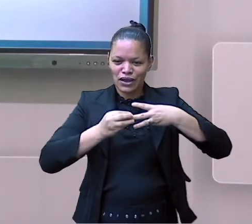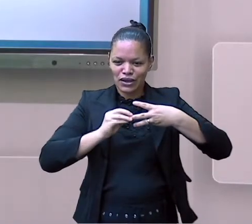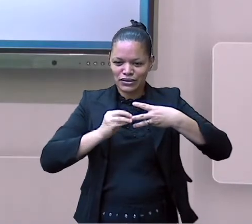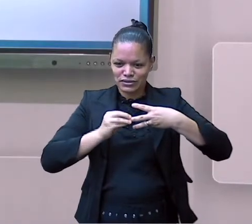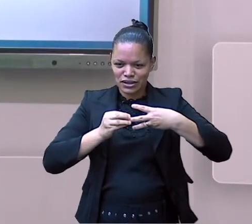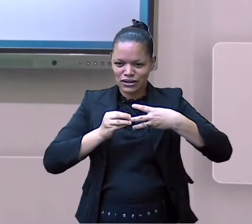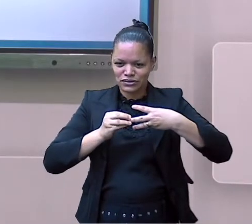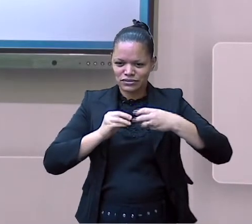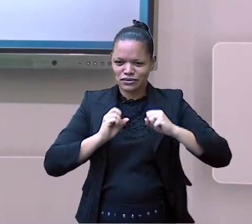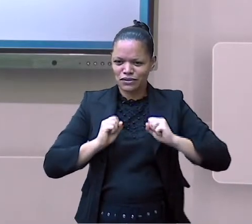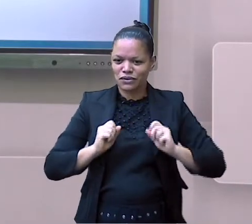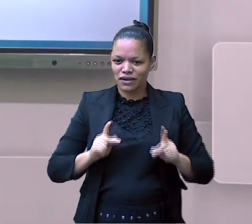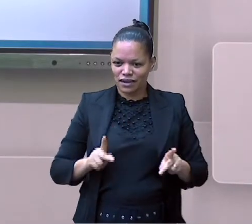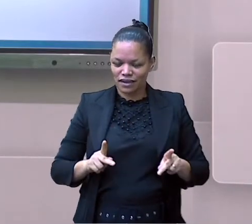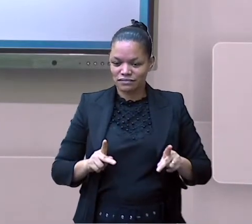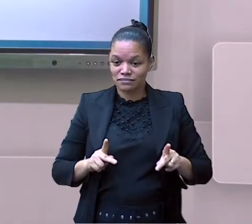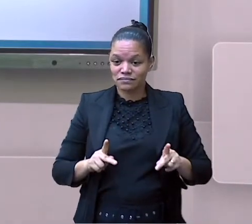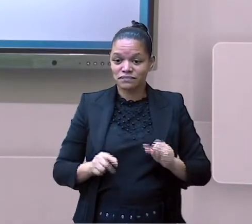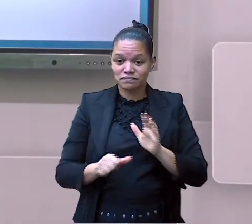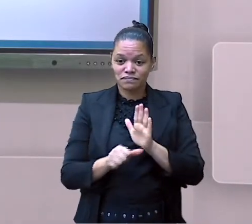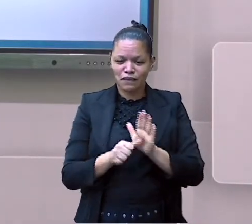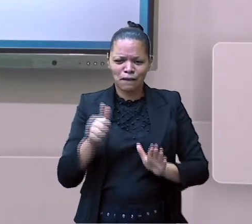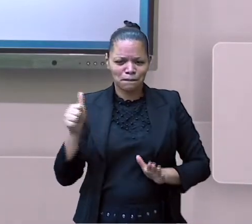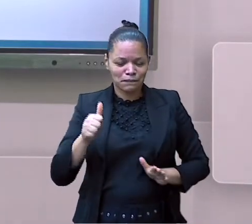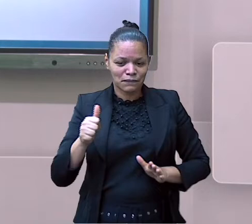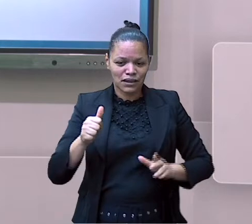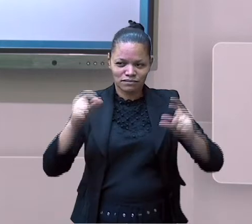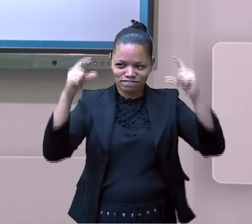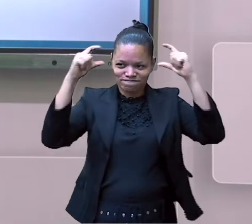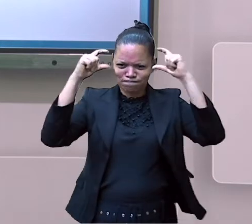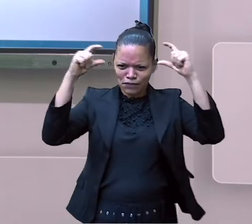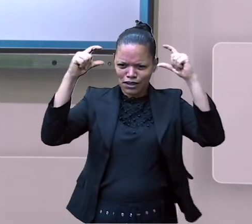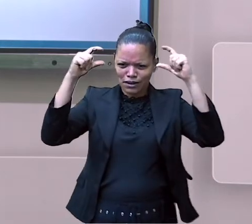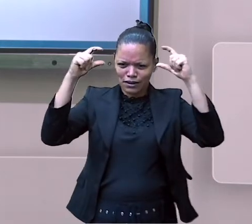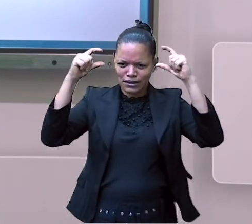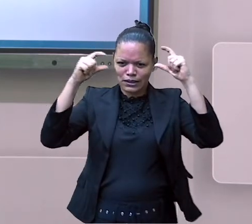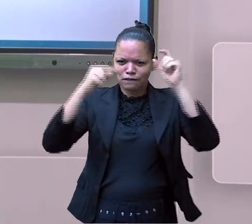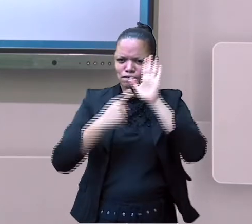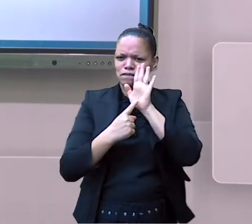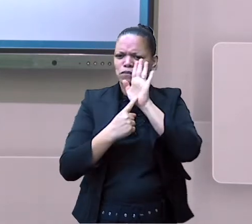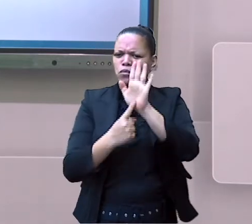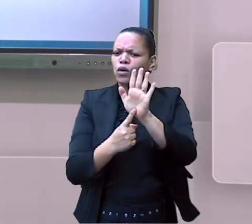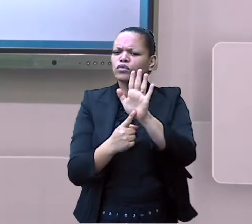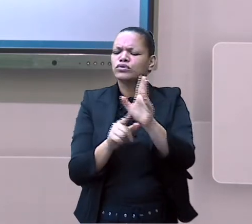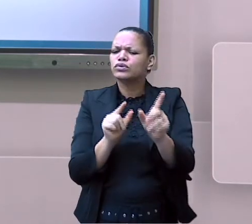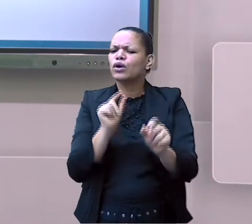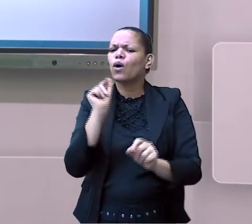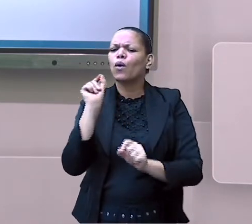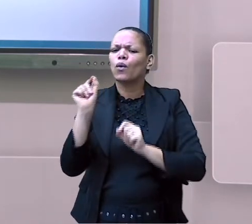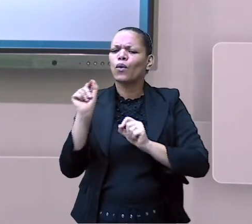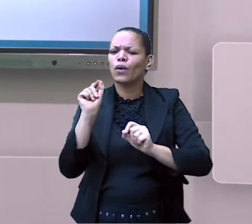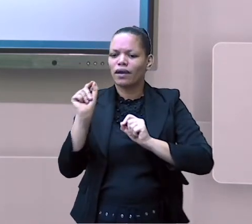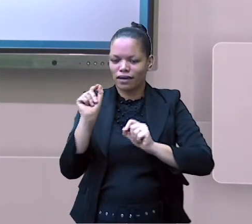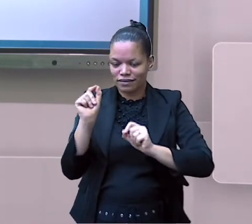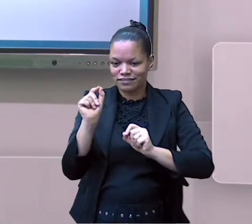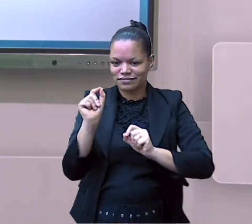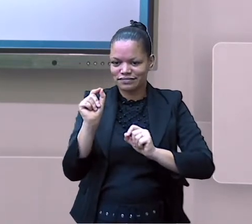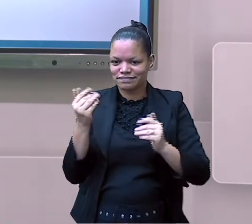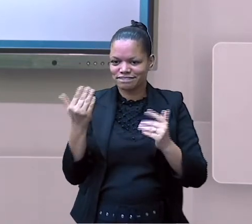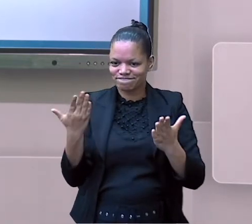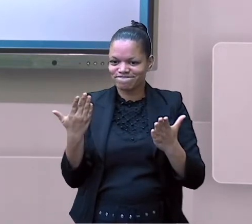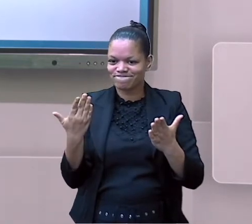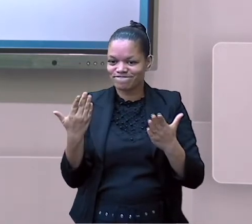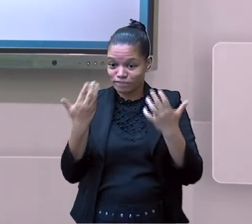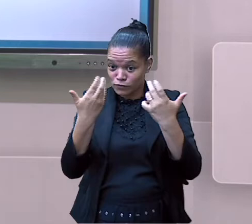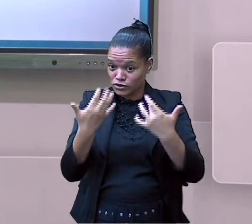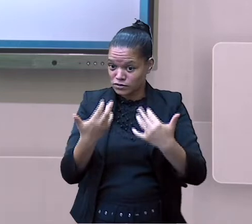do texto informativo, ele fala da importância da gente estar aí consumindo a